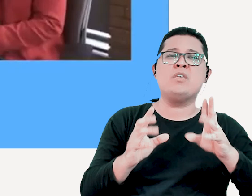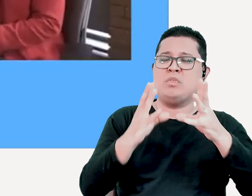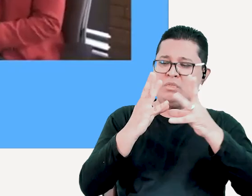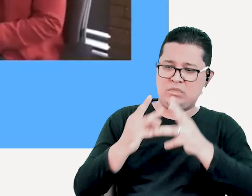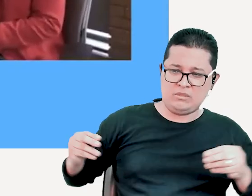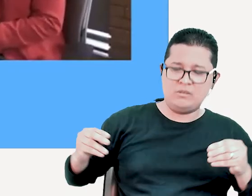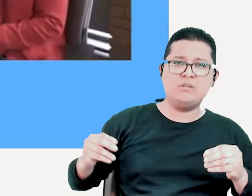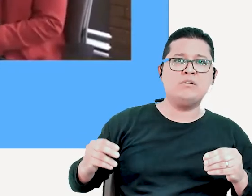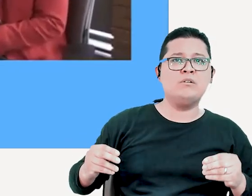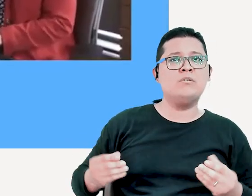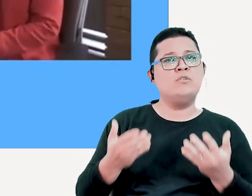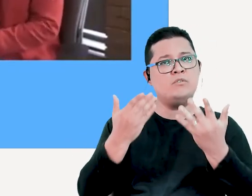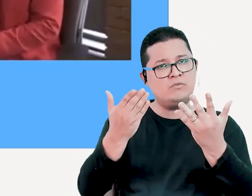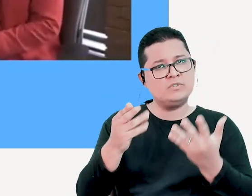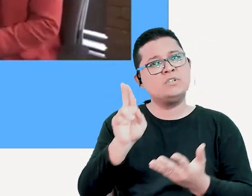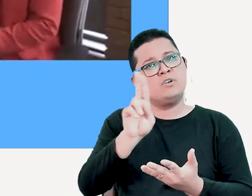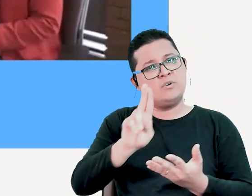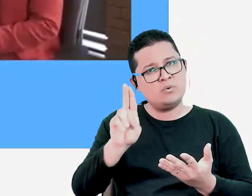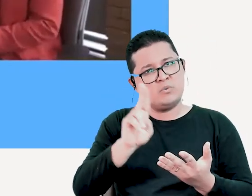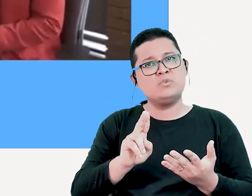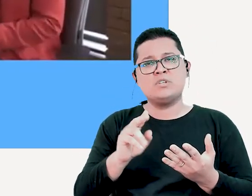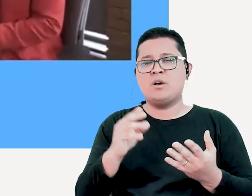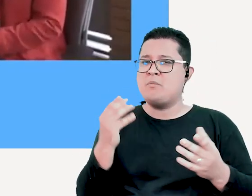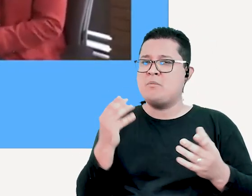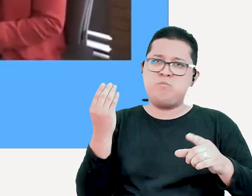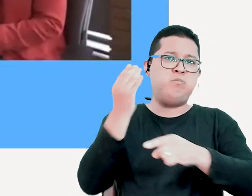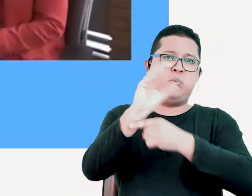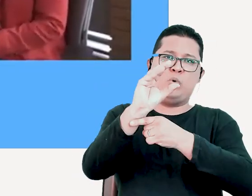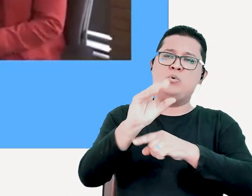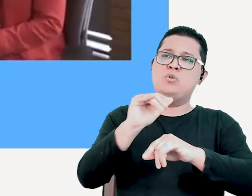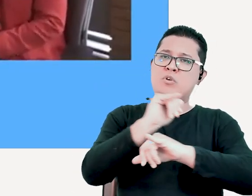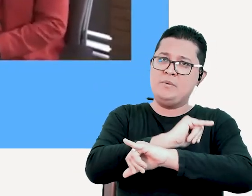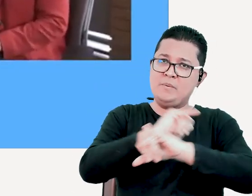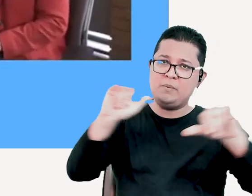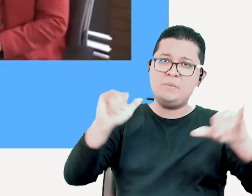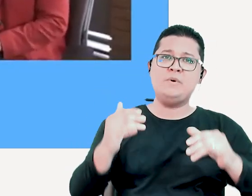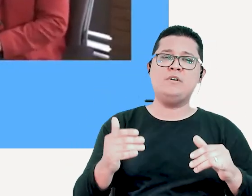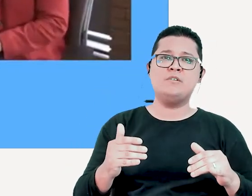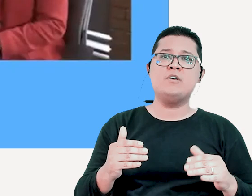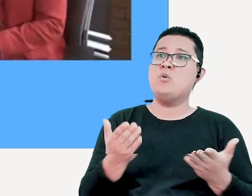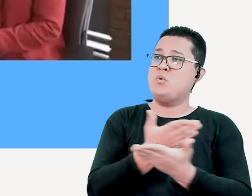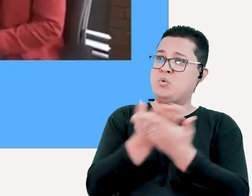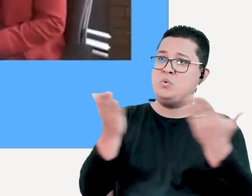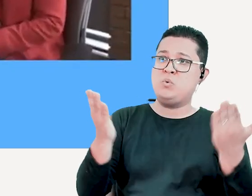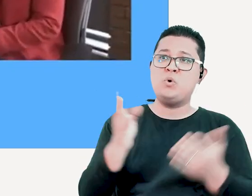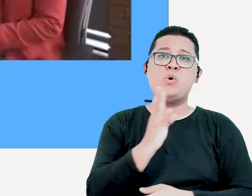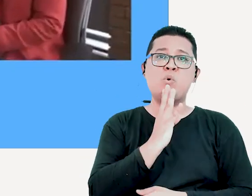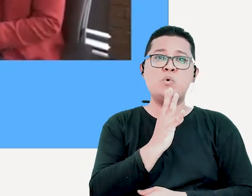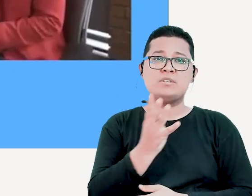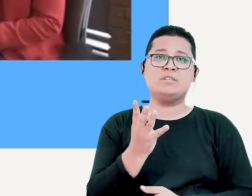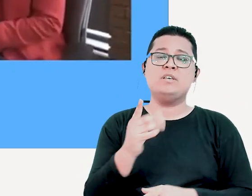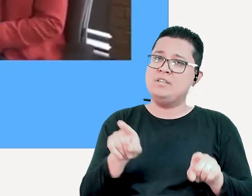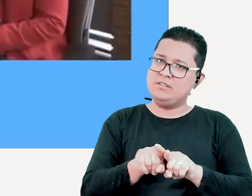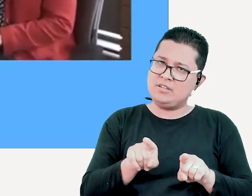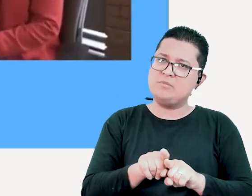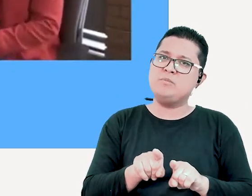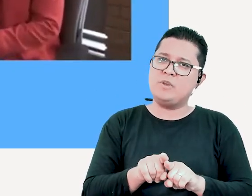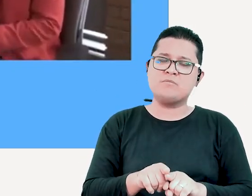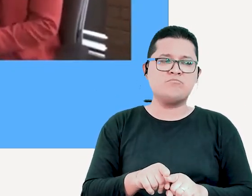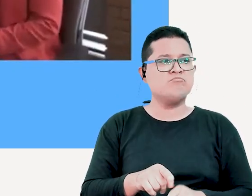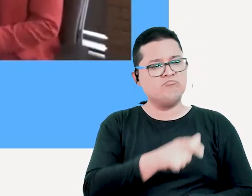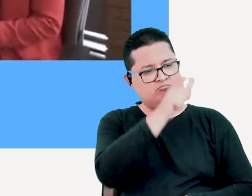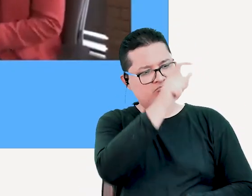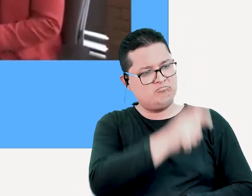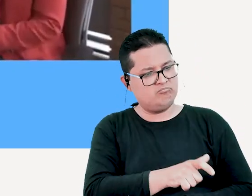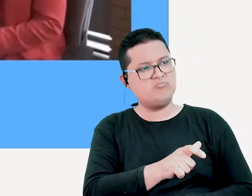use aí os canais de divulgação para as pessoas conhecerem e reconhecerem o trabalho de Content Ops e fomentar